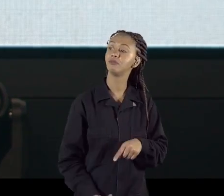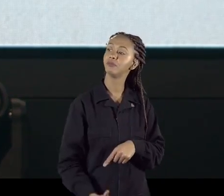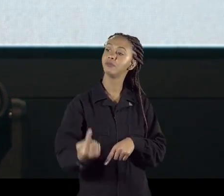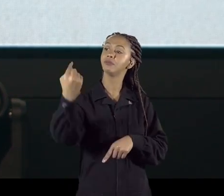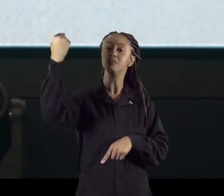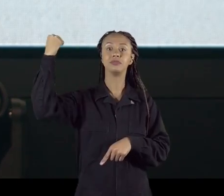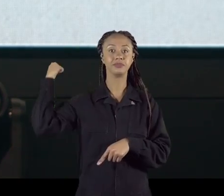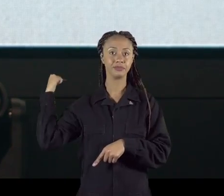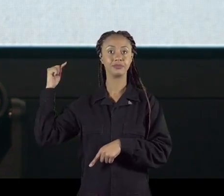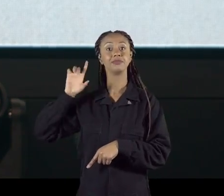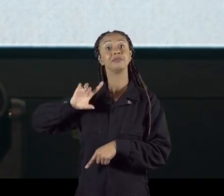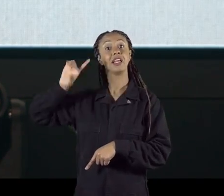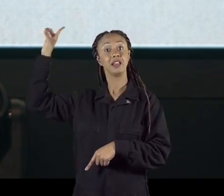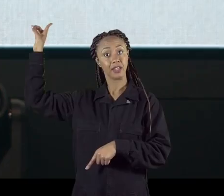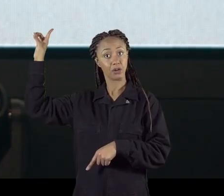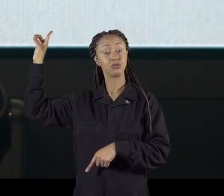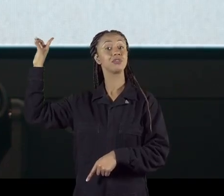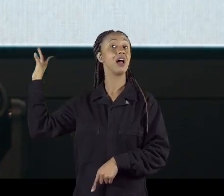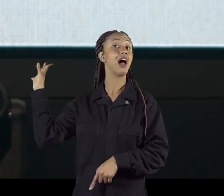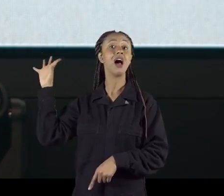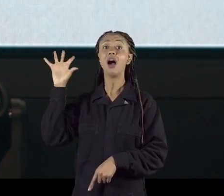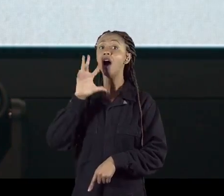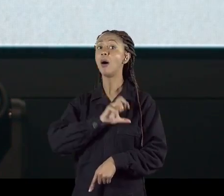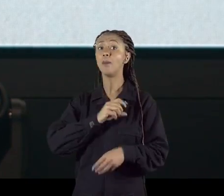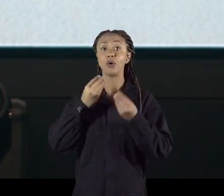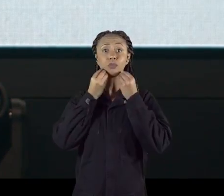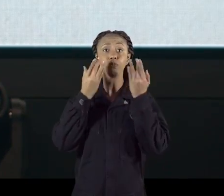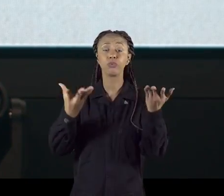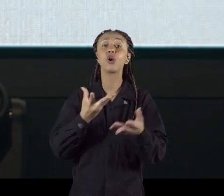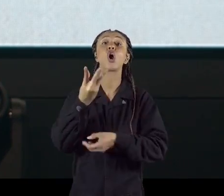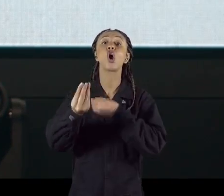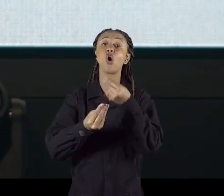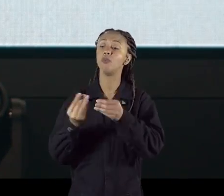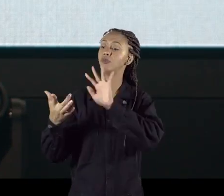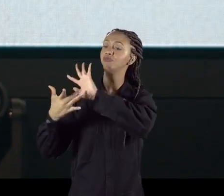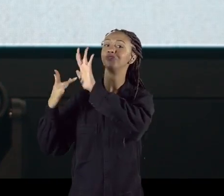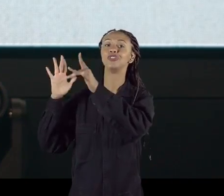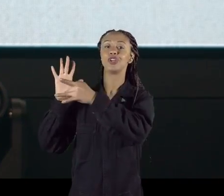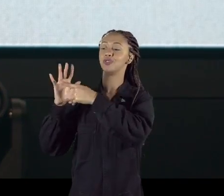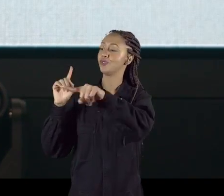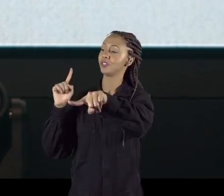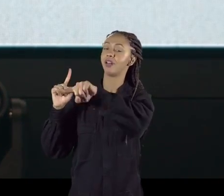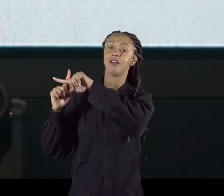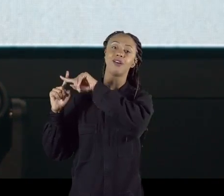amor de Deus por você em Cristo Jesus